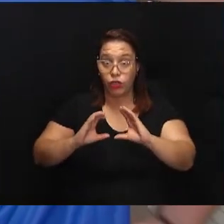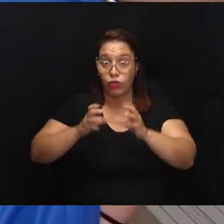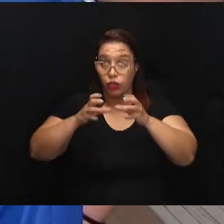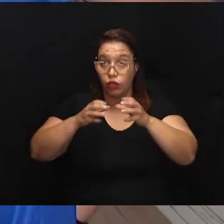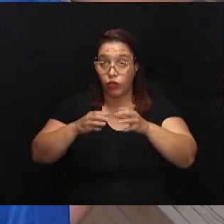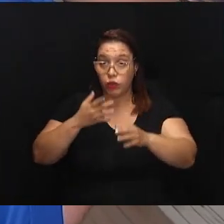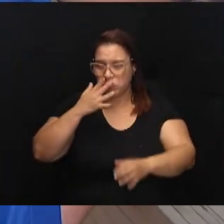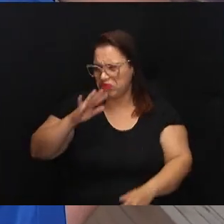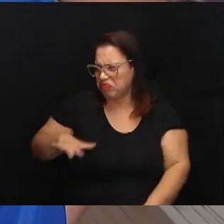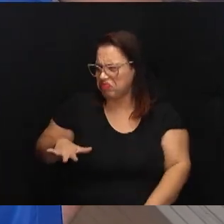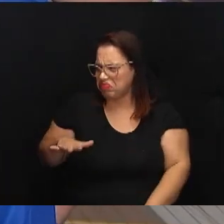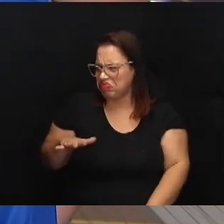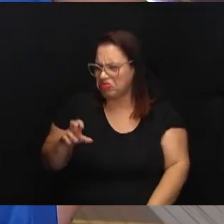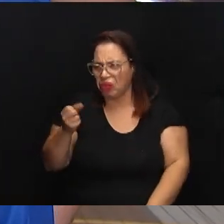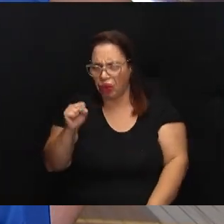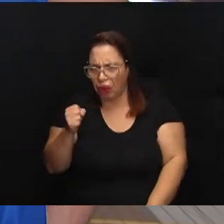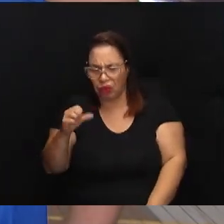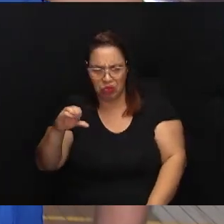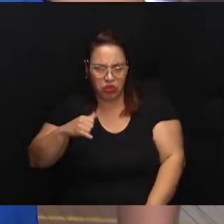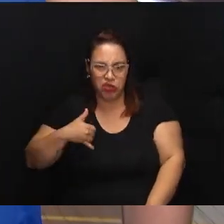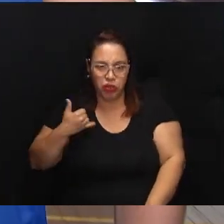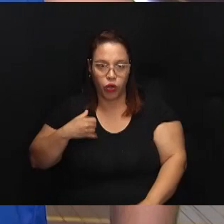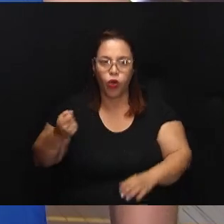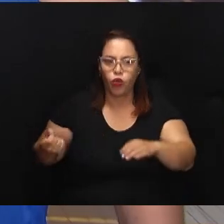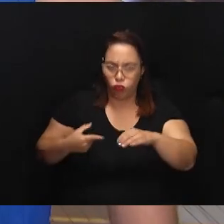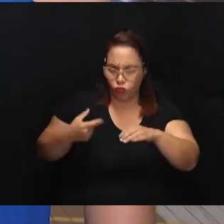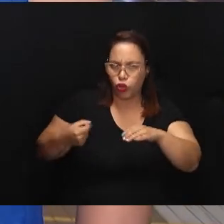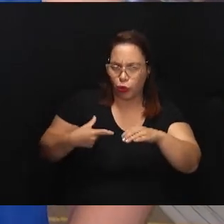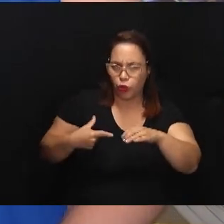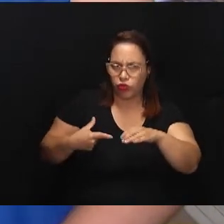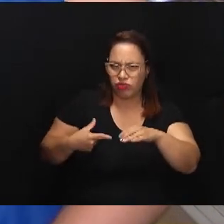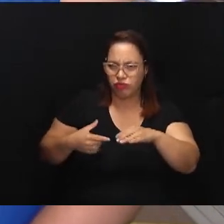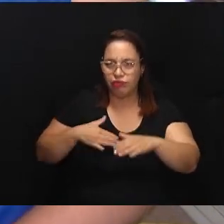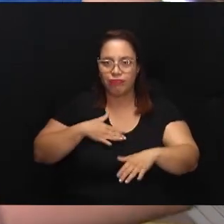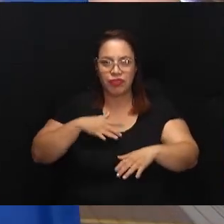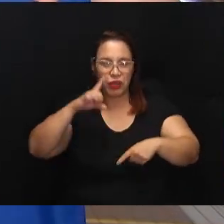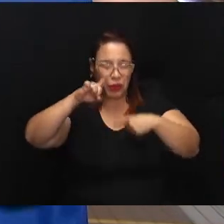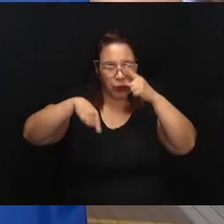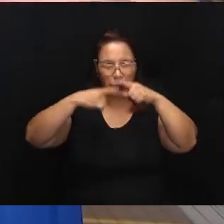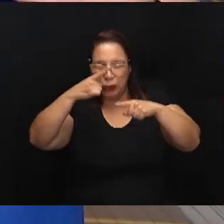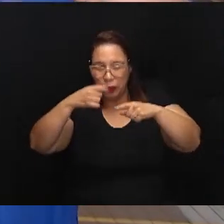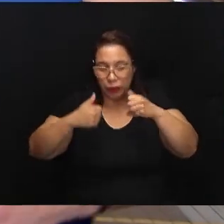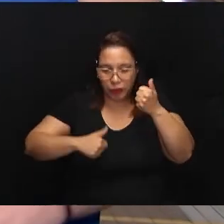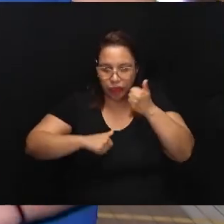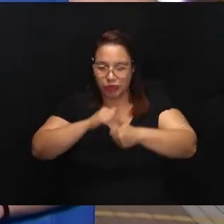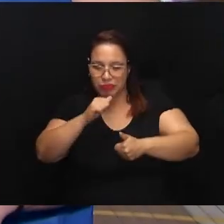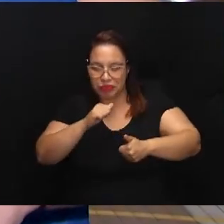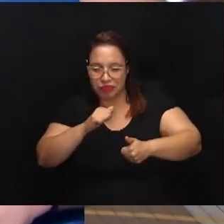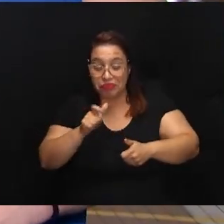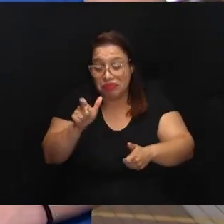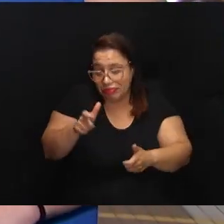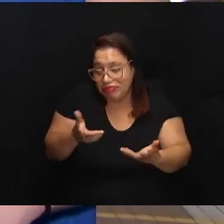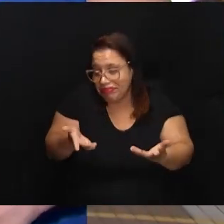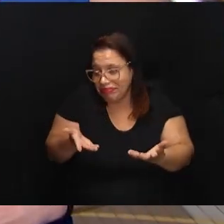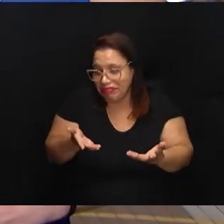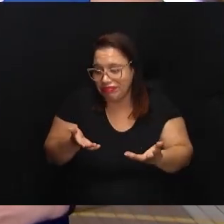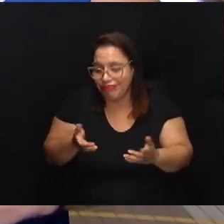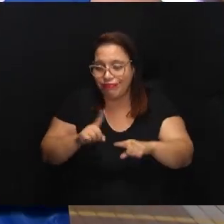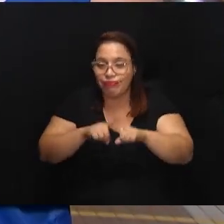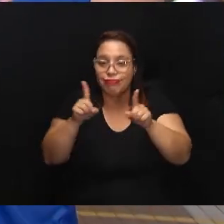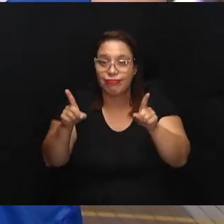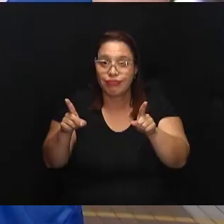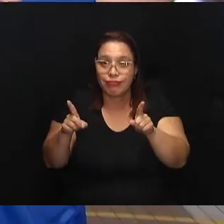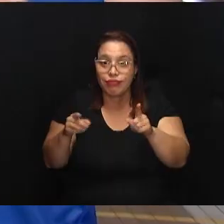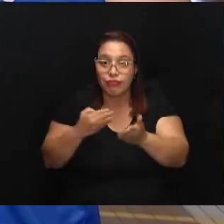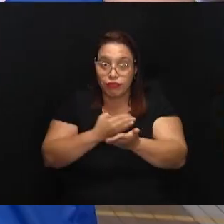eu era menor, até uns 8, 9 anos, eu ainda jogava futebol. Era meu sonho ser jogador, sonho de todo moleque pequeno assim. Mas depois